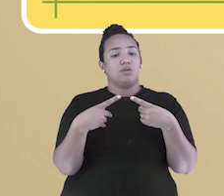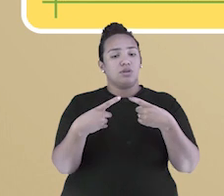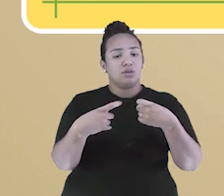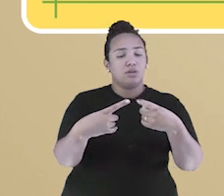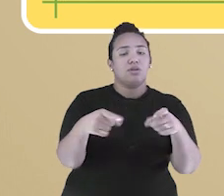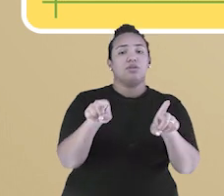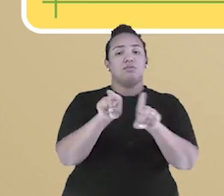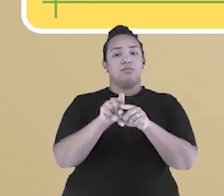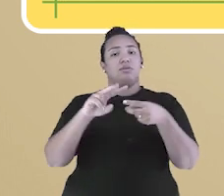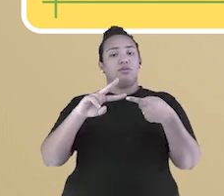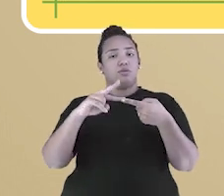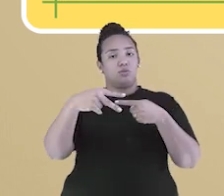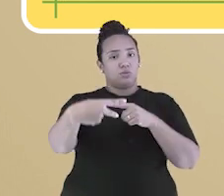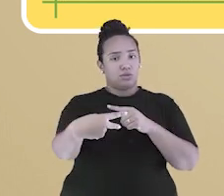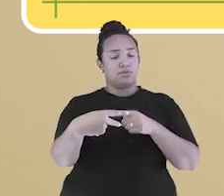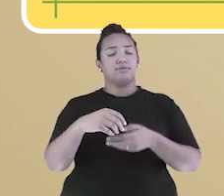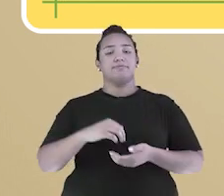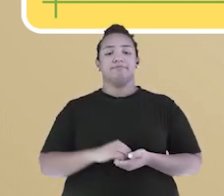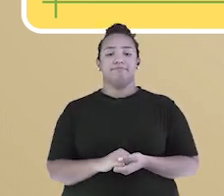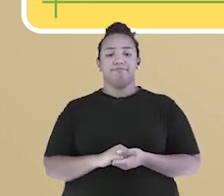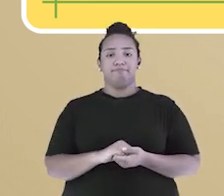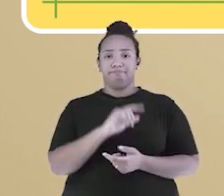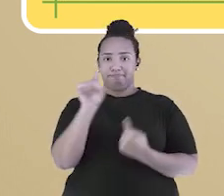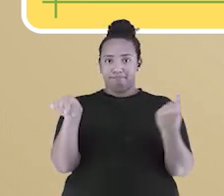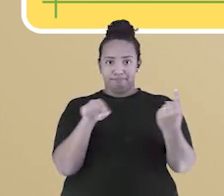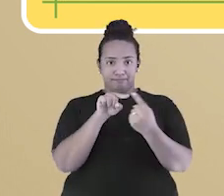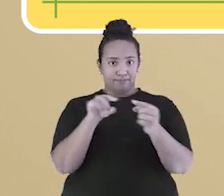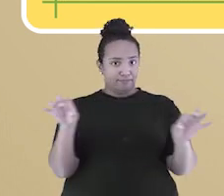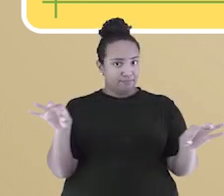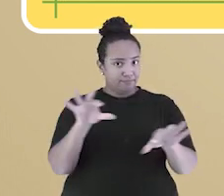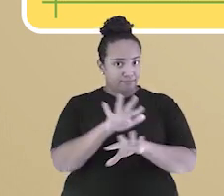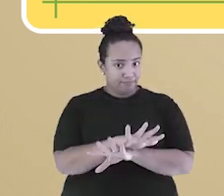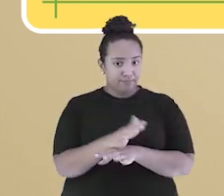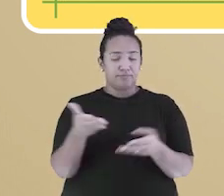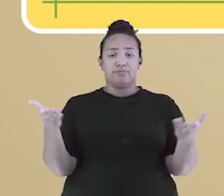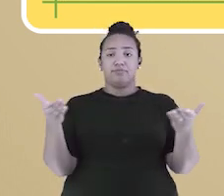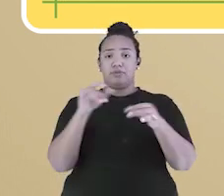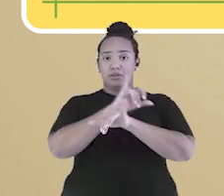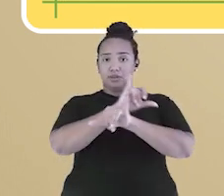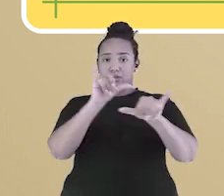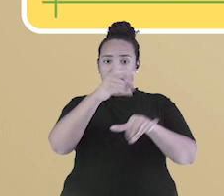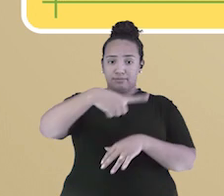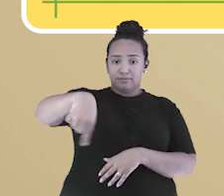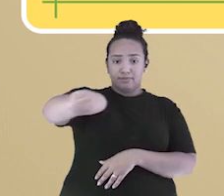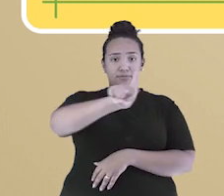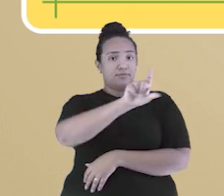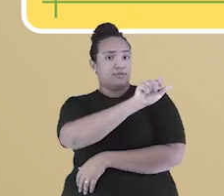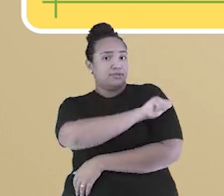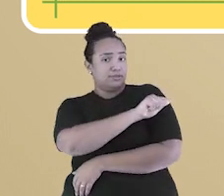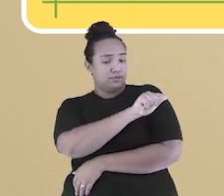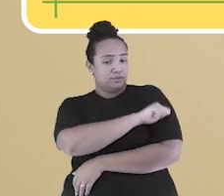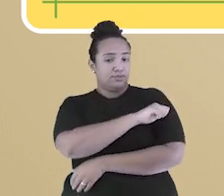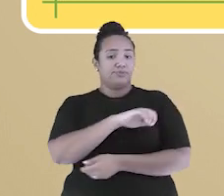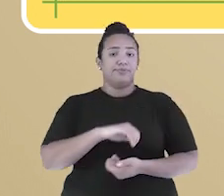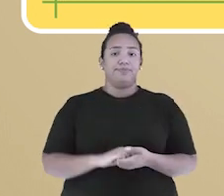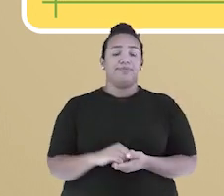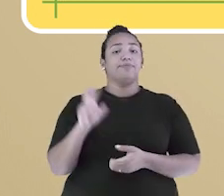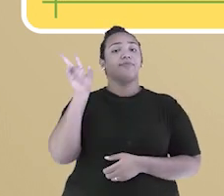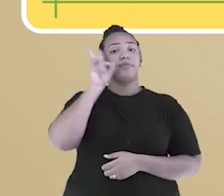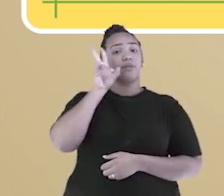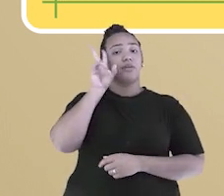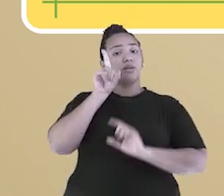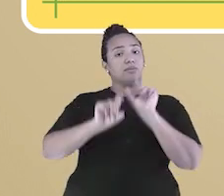consequências geopolíticas. Objetivos entendidos, então agora vou dar um aviso para você, estudante, para não se esquecer